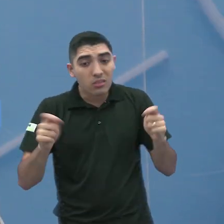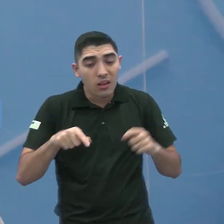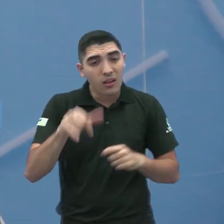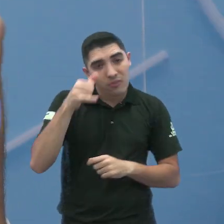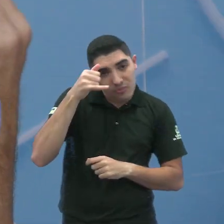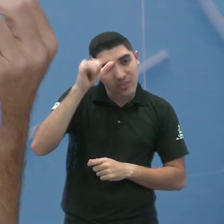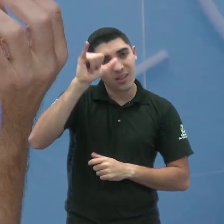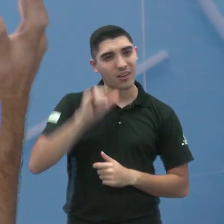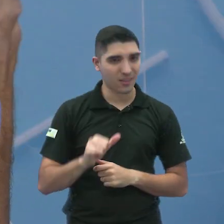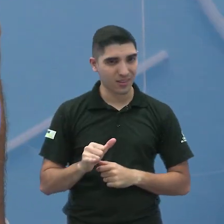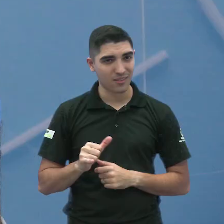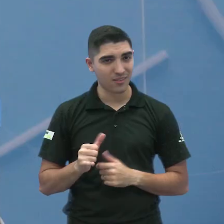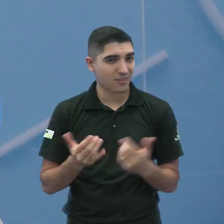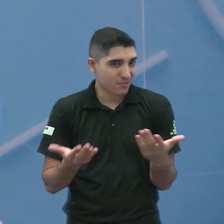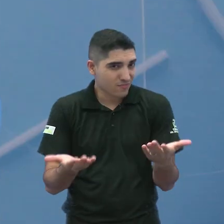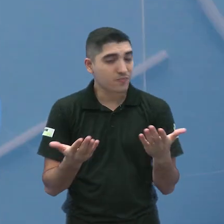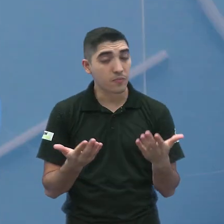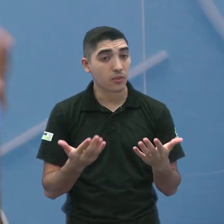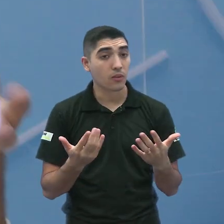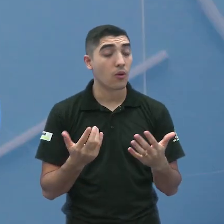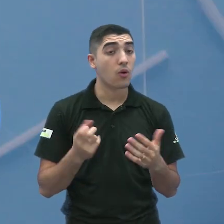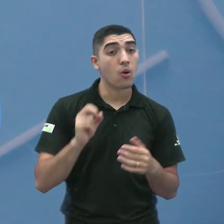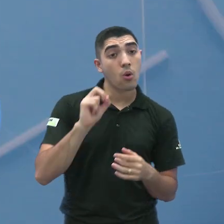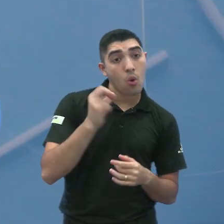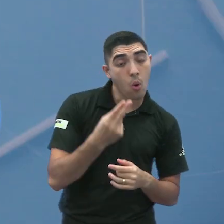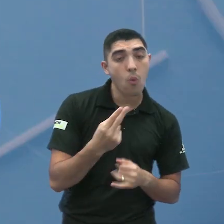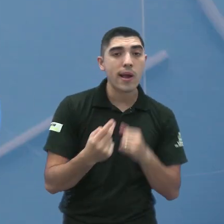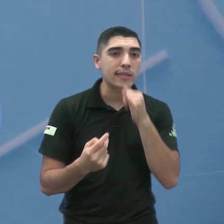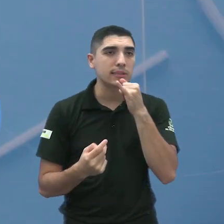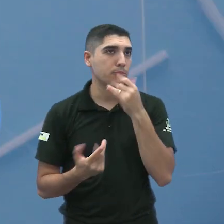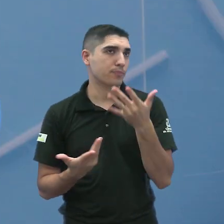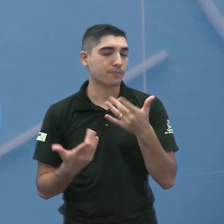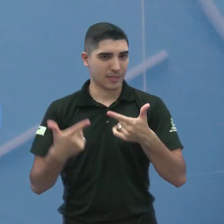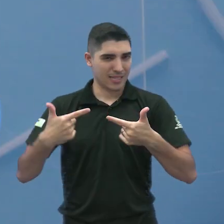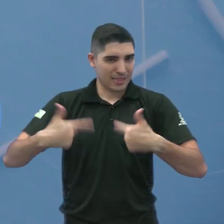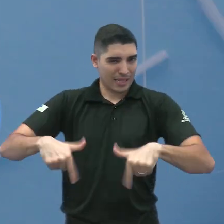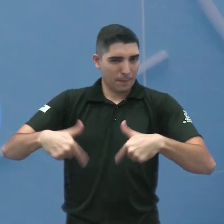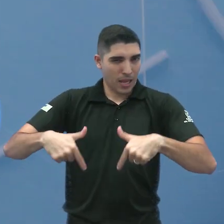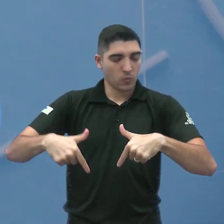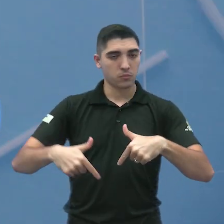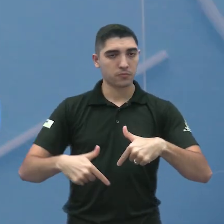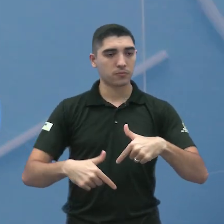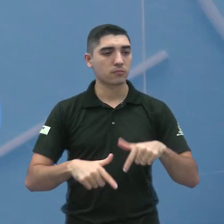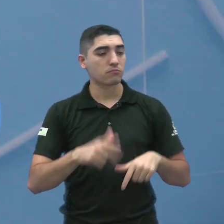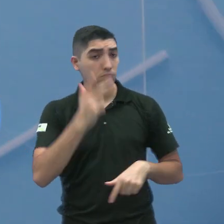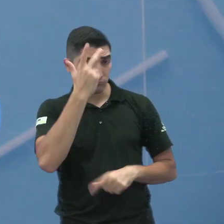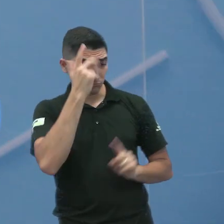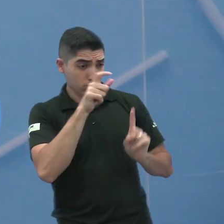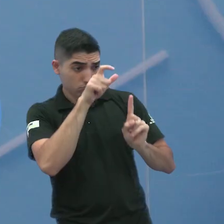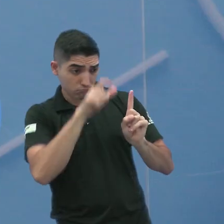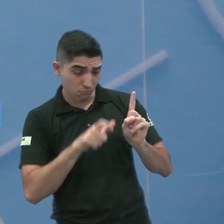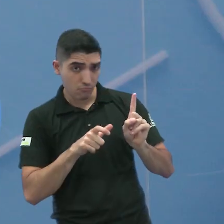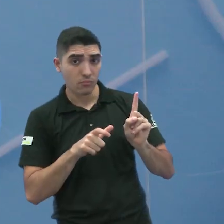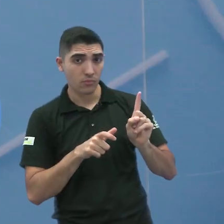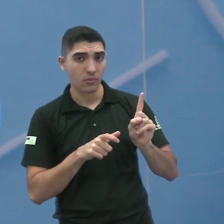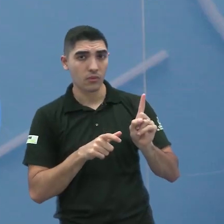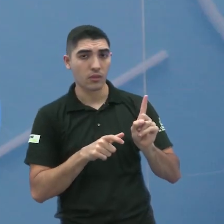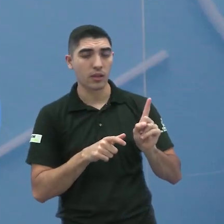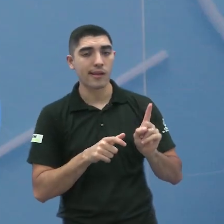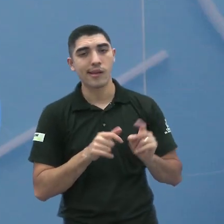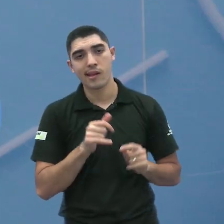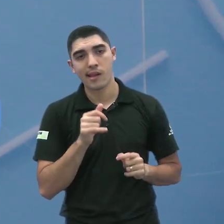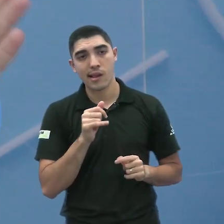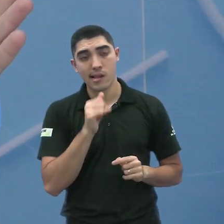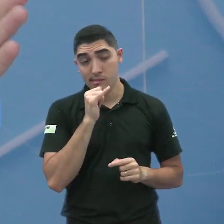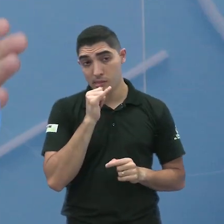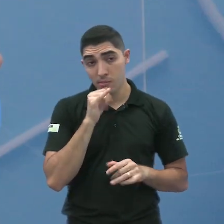Além de, por exemplo, a questão do trabalho. As pessoas, não é que elas estão com quadro necessariamente,